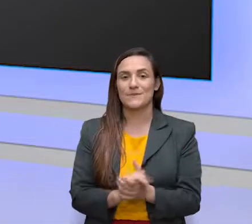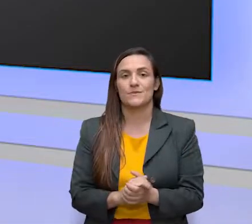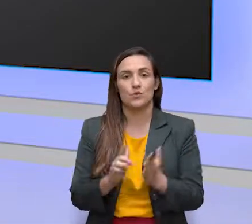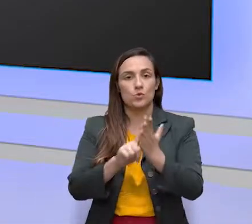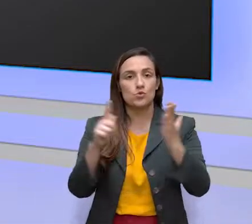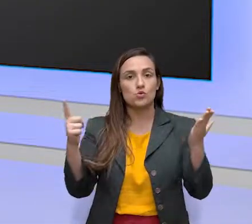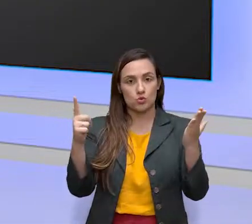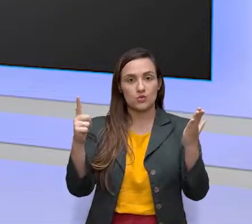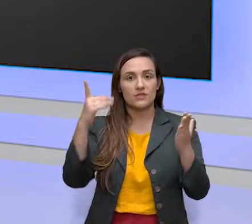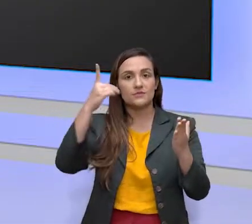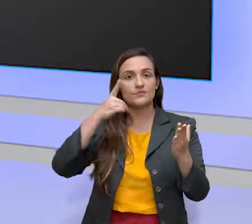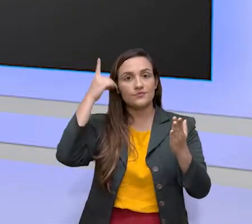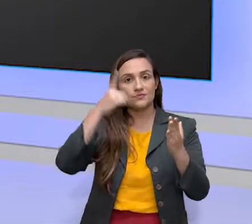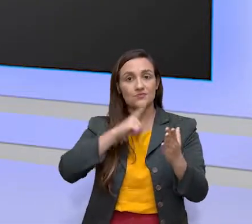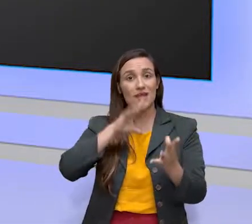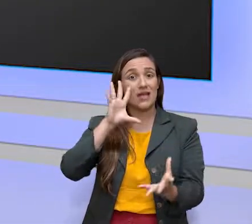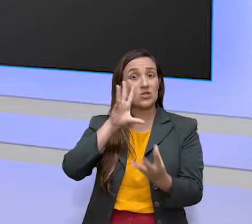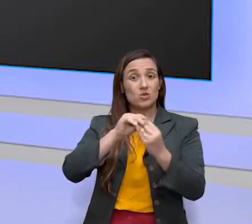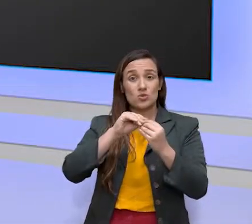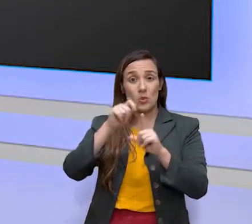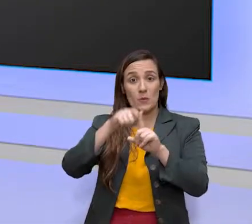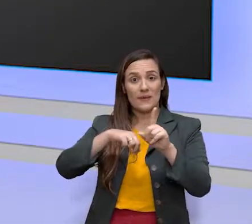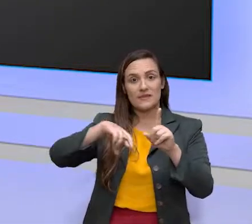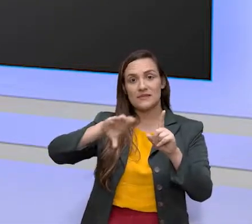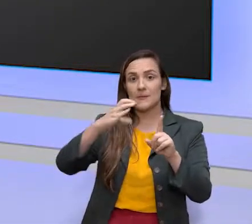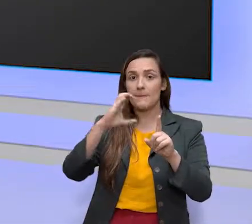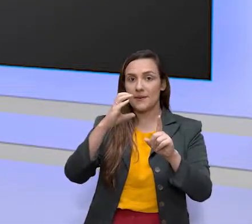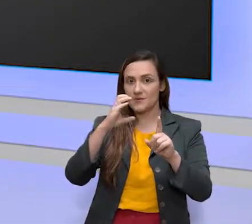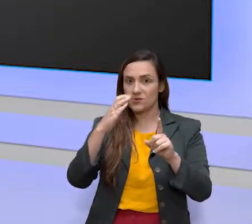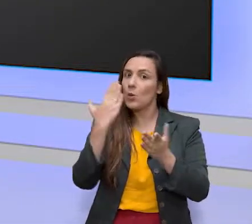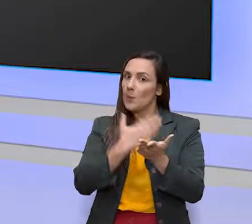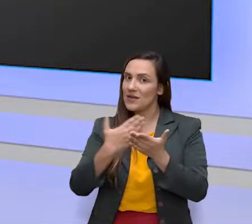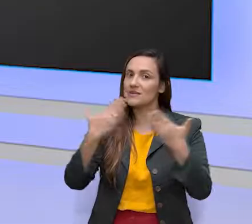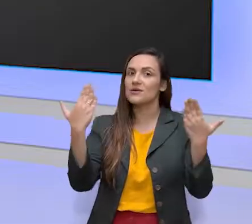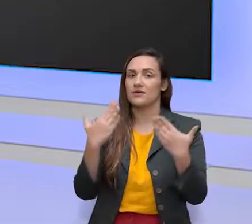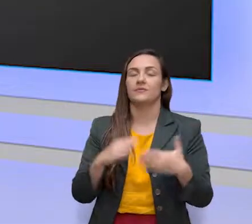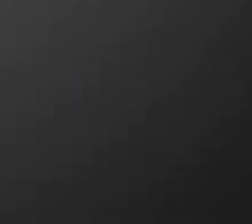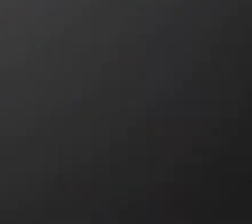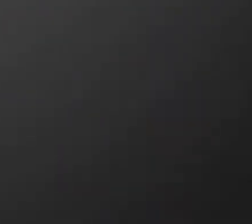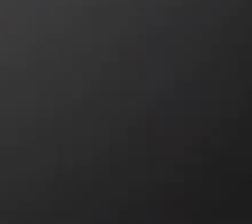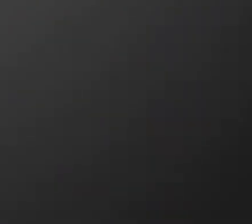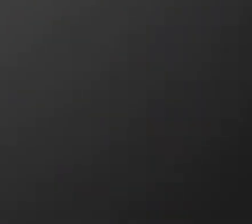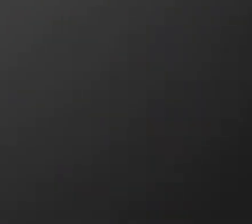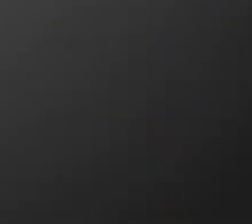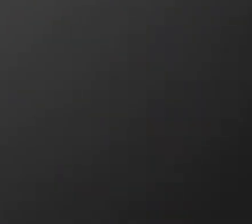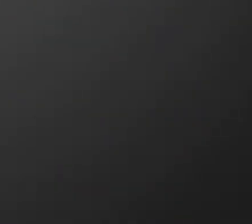Olá! O Jornal Parlamentar com o resumo do mês de março está no ar.